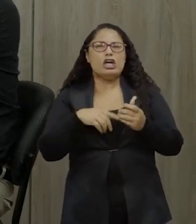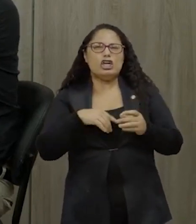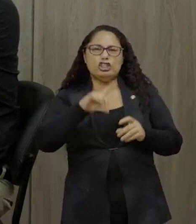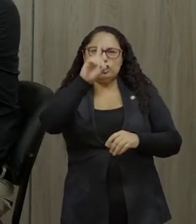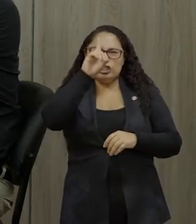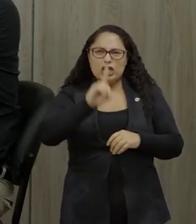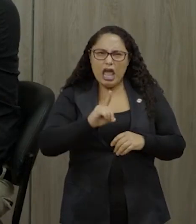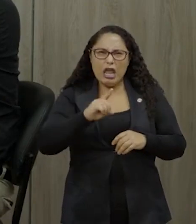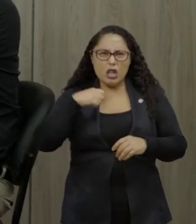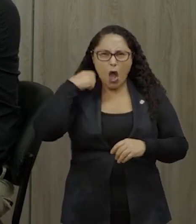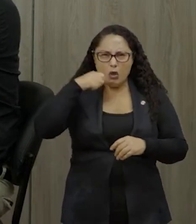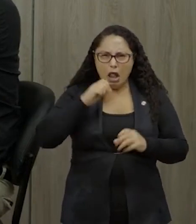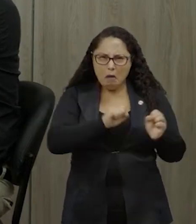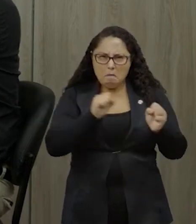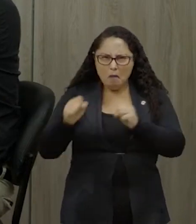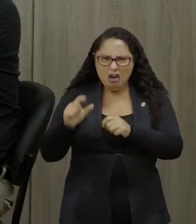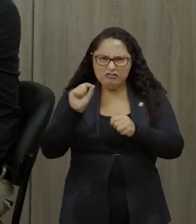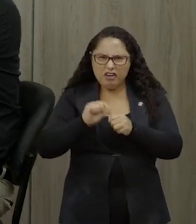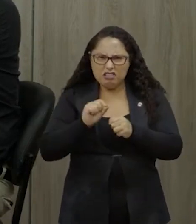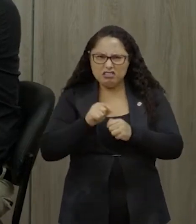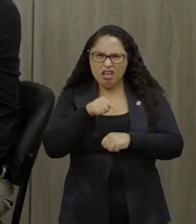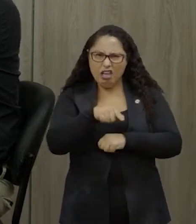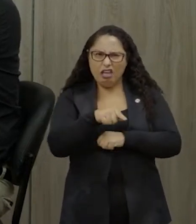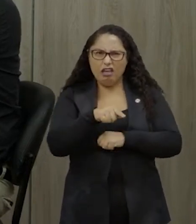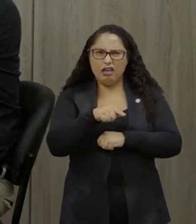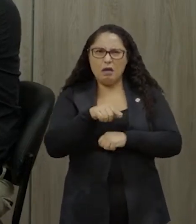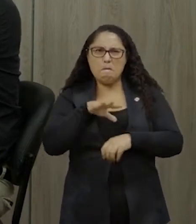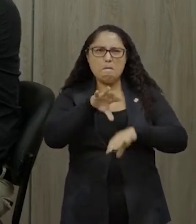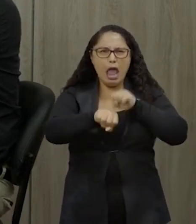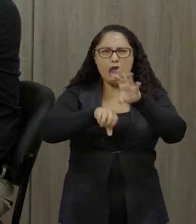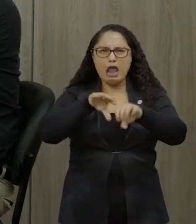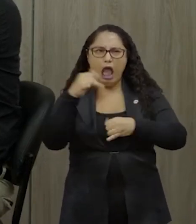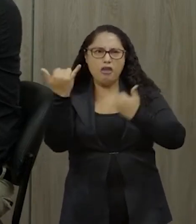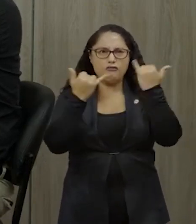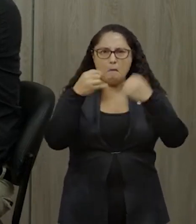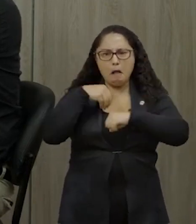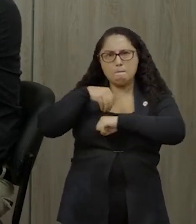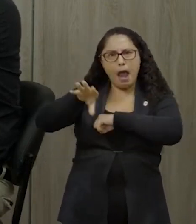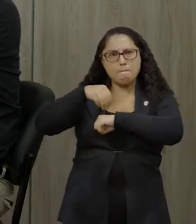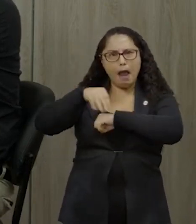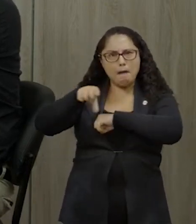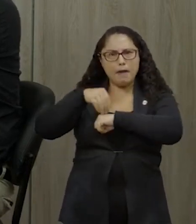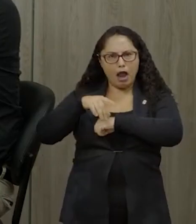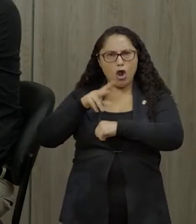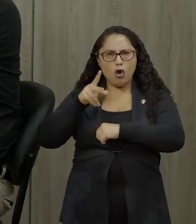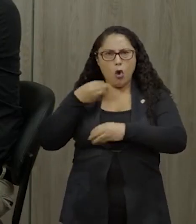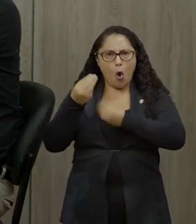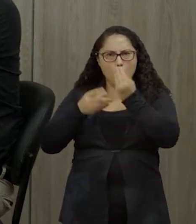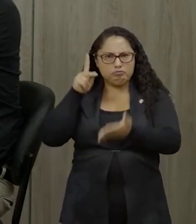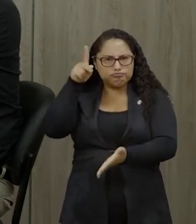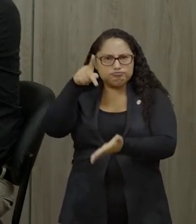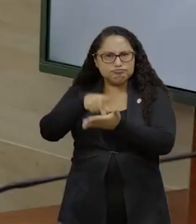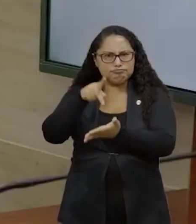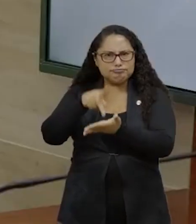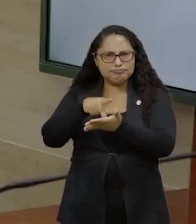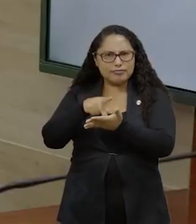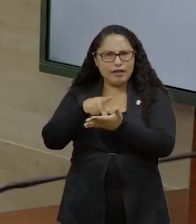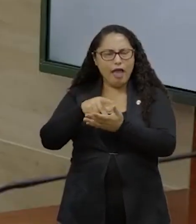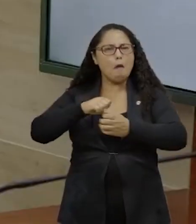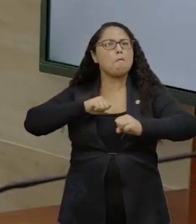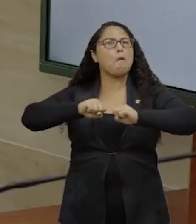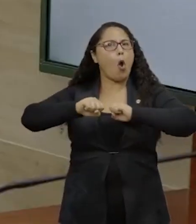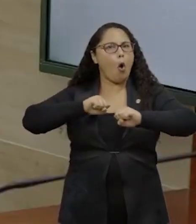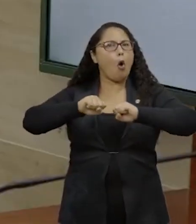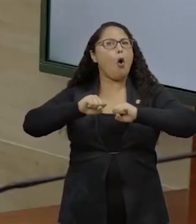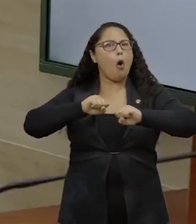né? A pessoa não tem... será que ele pode fazer isso, né? Ele pode simplesmente pegar qualquer informação e falar aquilo ali como verdade, né? É algo bem